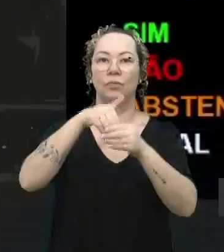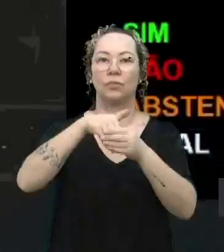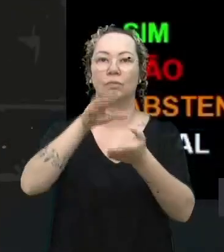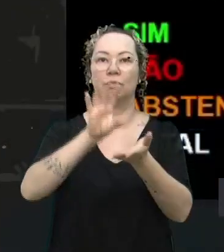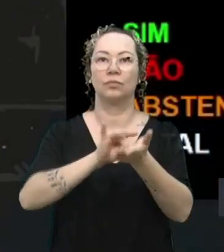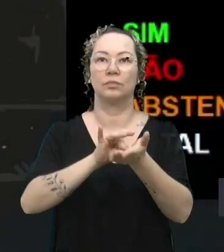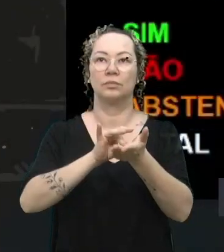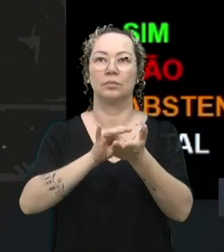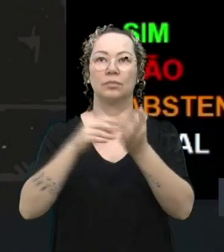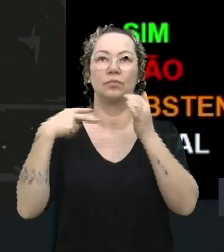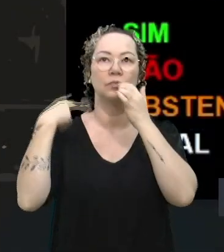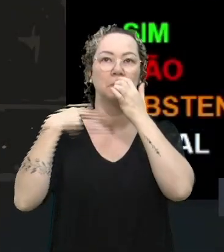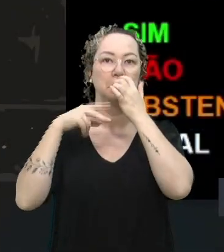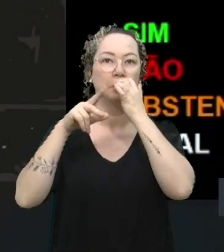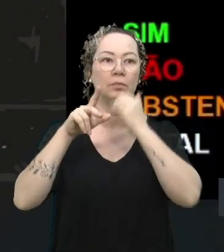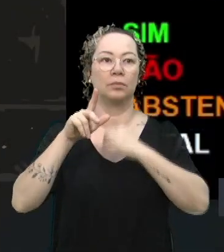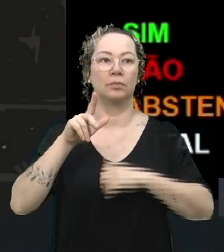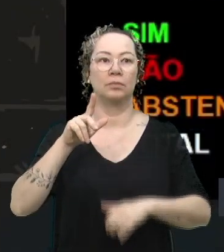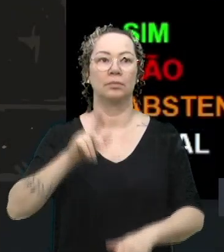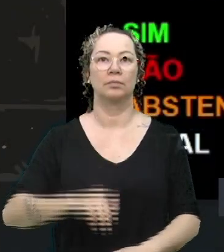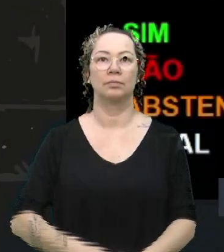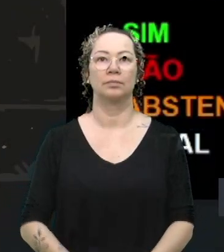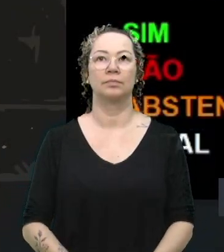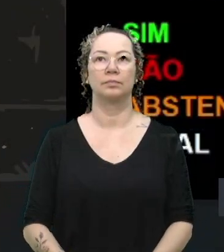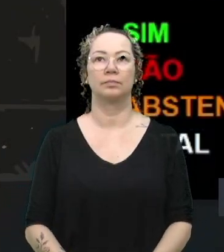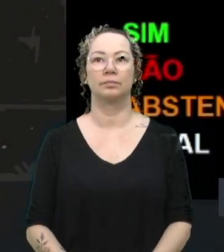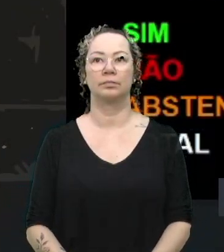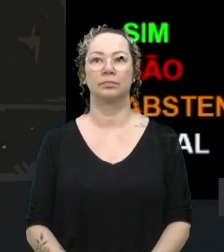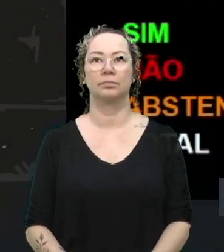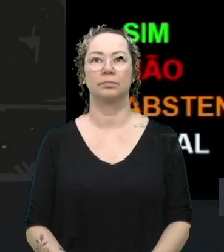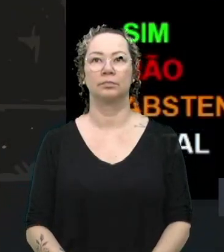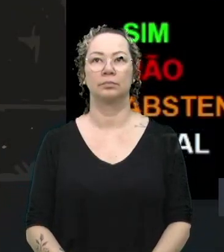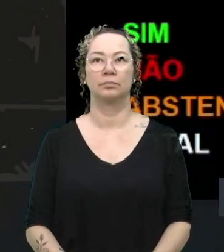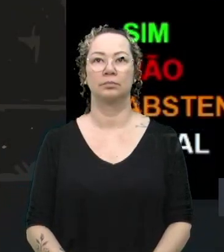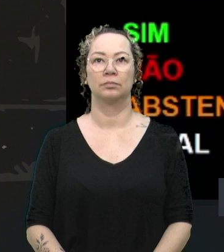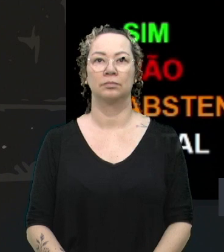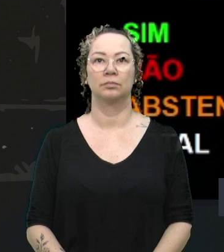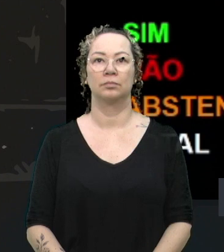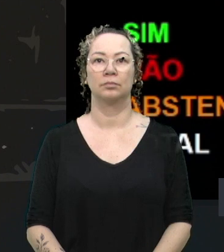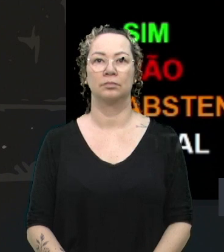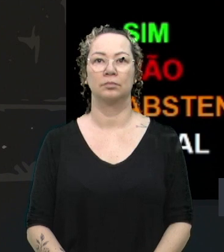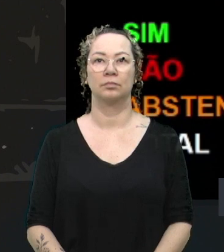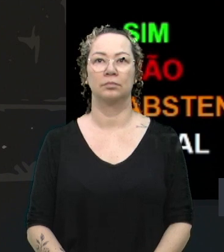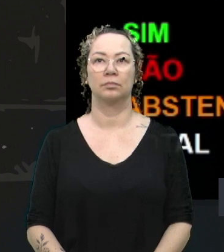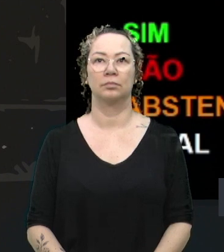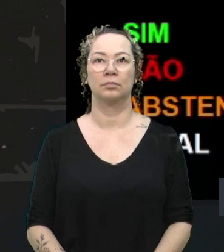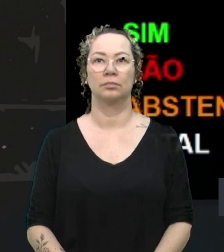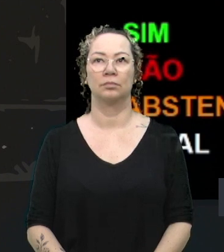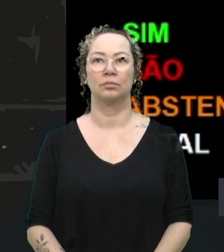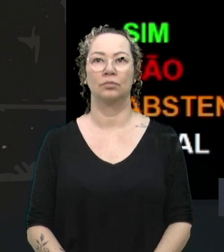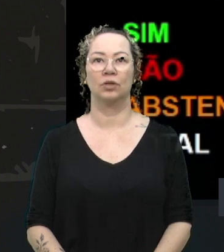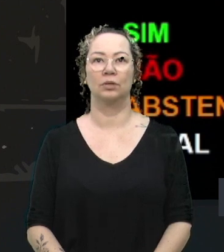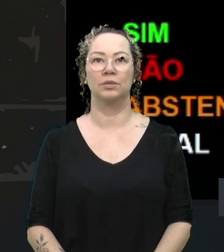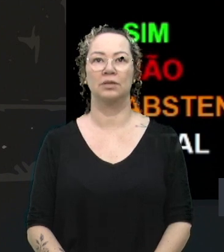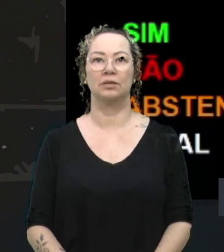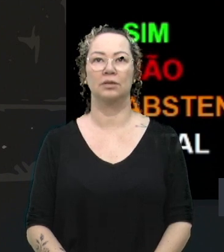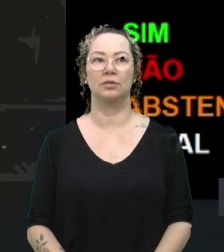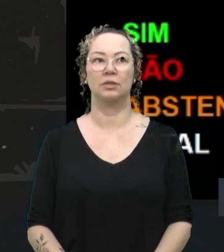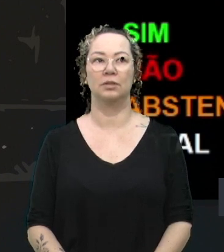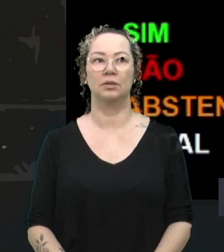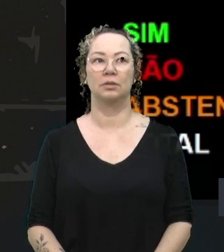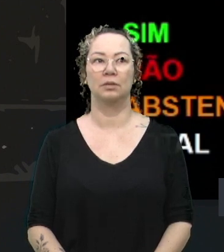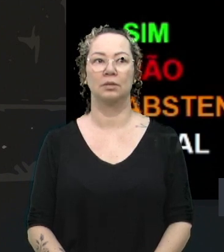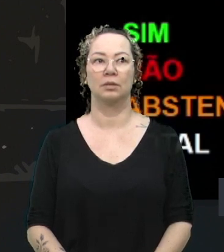Vereadora Gladys Frisso, como vota em versão de pauta? Eu voto sim, senhor presidente. Obrigado. Voto sim,